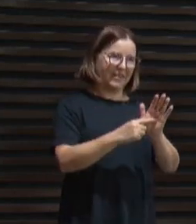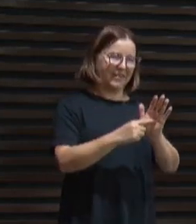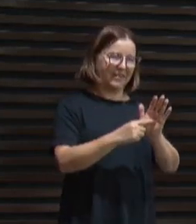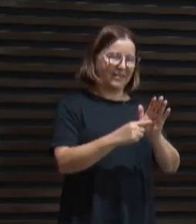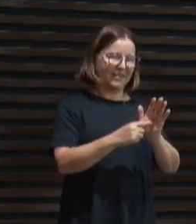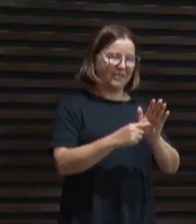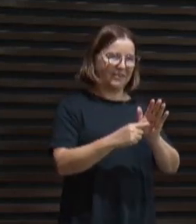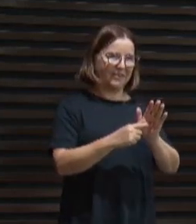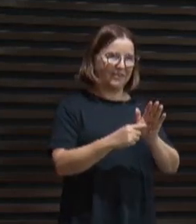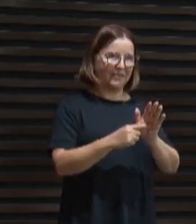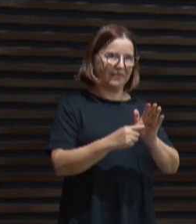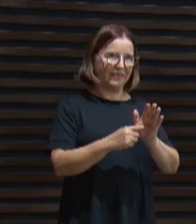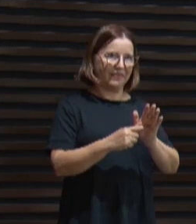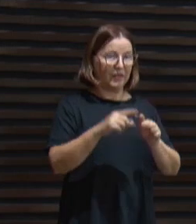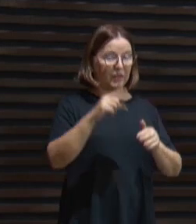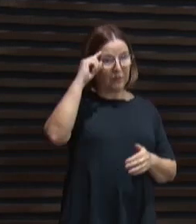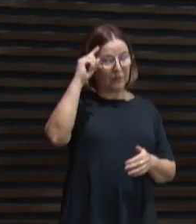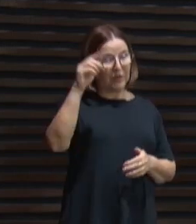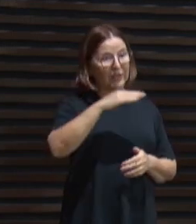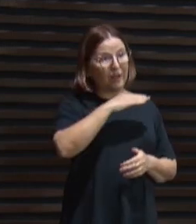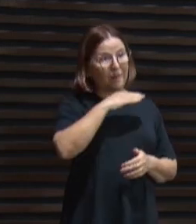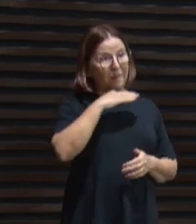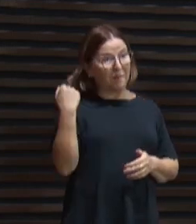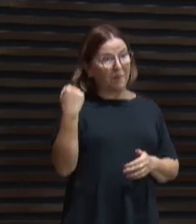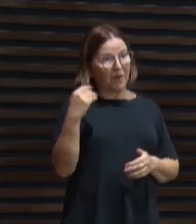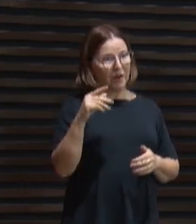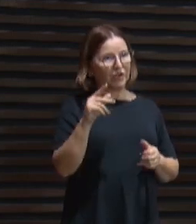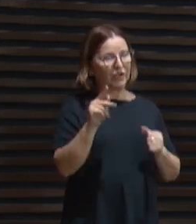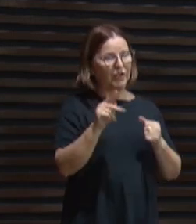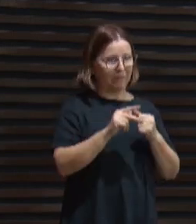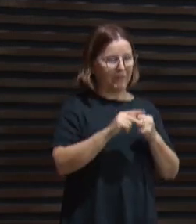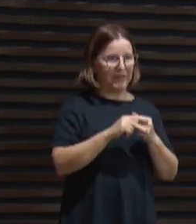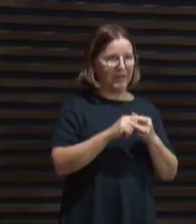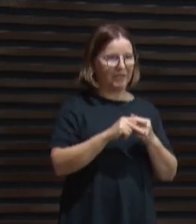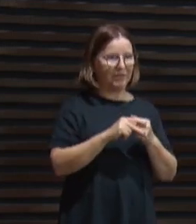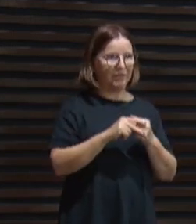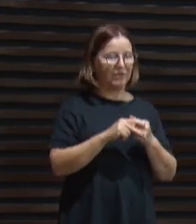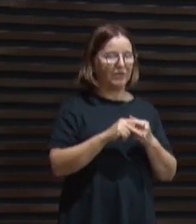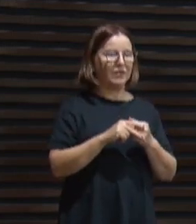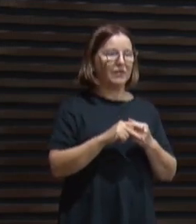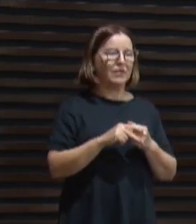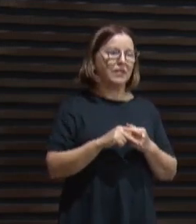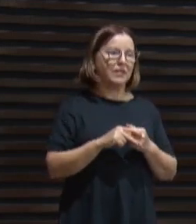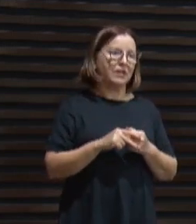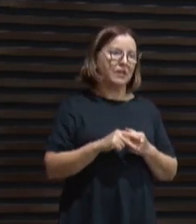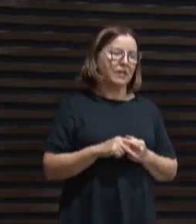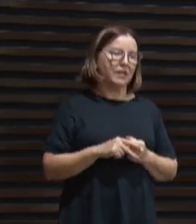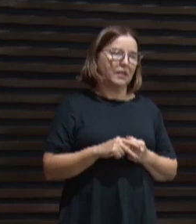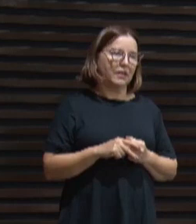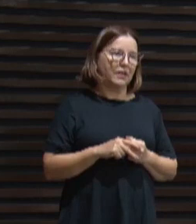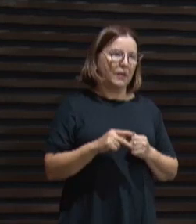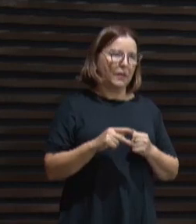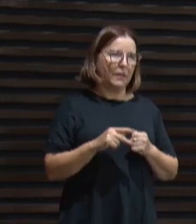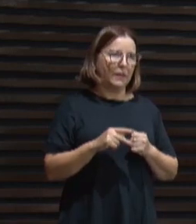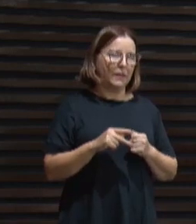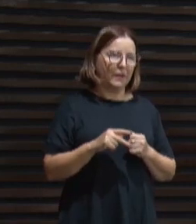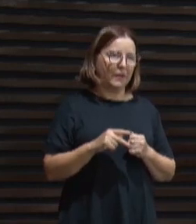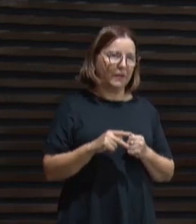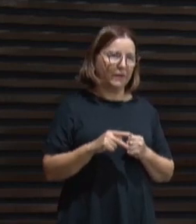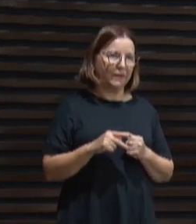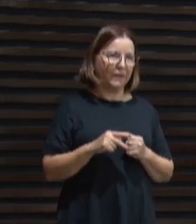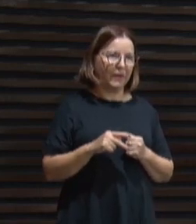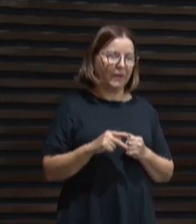Como é que você chama isso do ponto de vista da modernidade? O professor Ayara, como é que